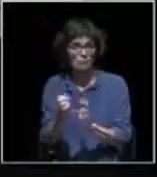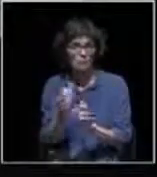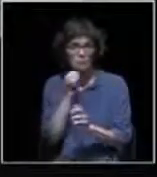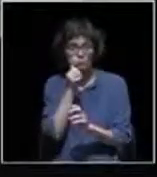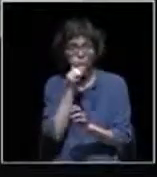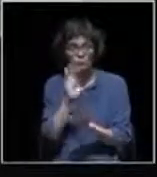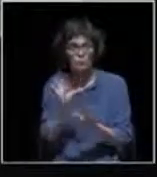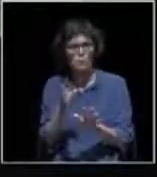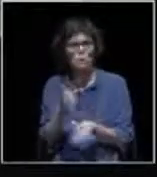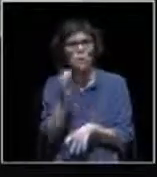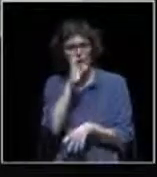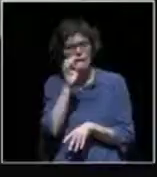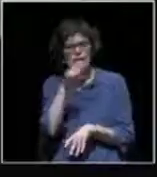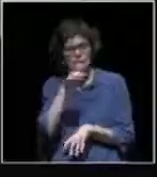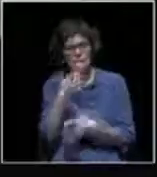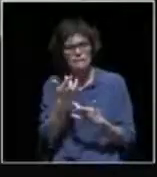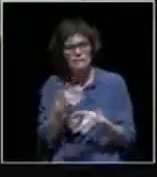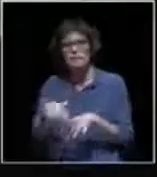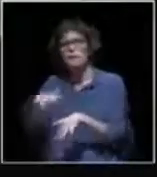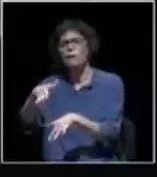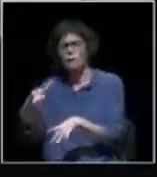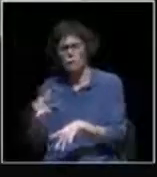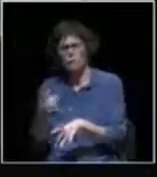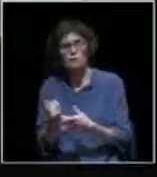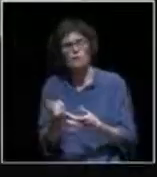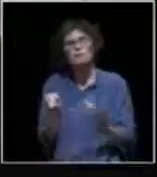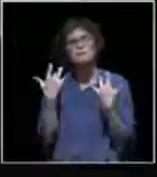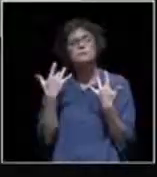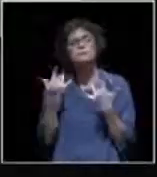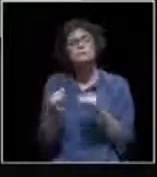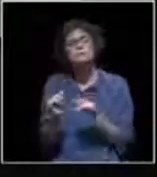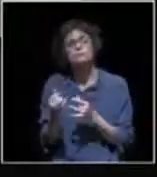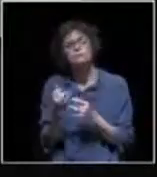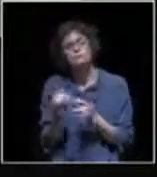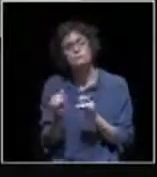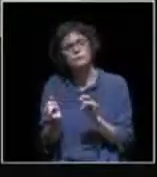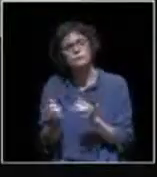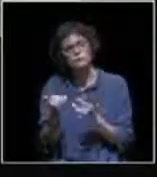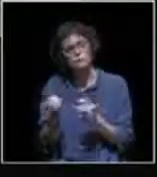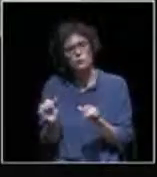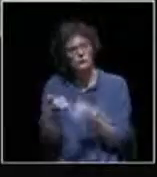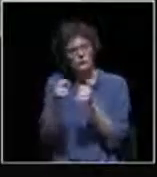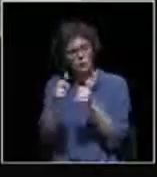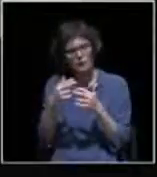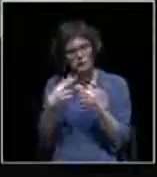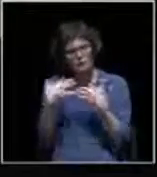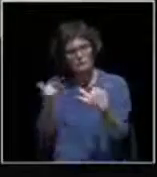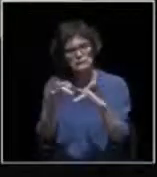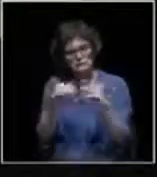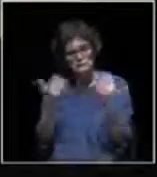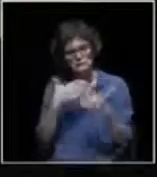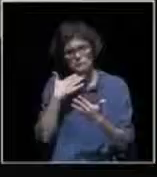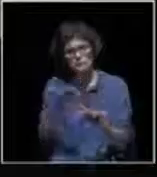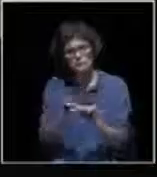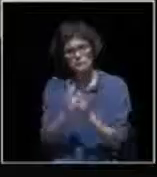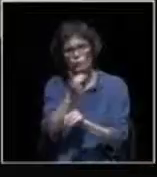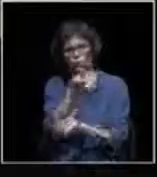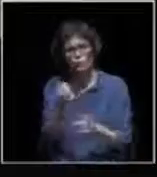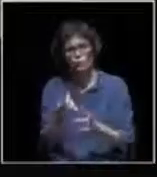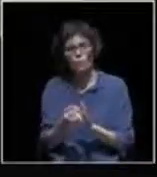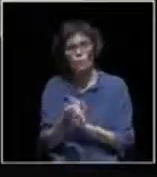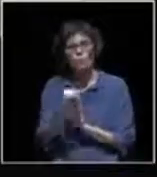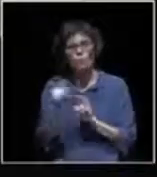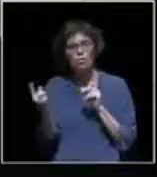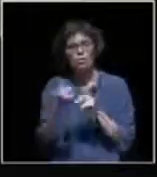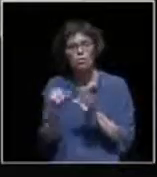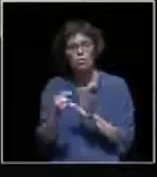Executivo foi, ou, em alternativa, que elementos mais concretos poderá o Sr. Presidente apresentar hoje a esta Assembleia. Em segundo lugar, a questão das